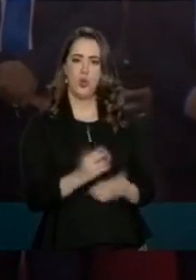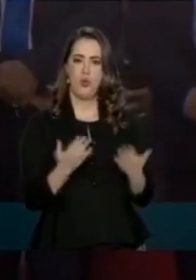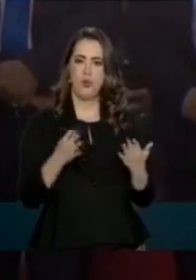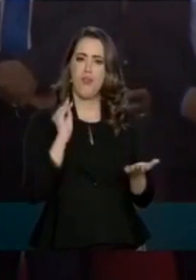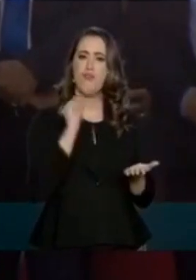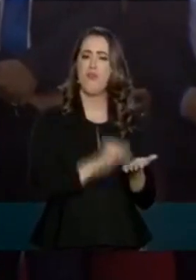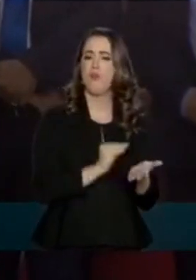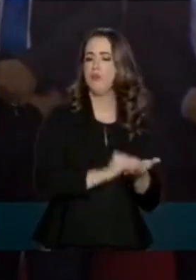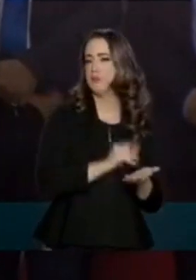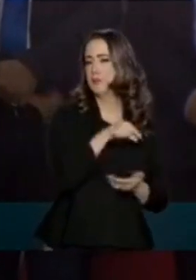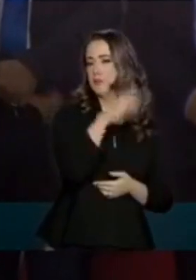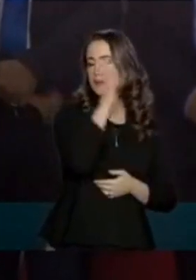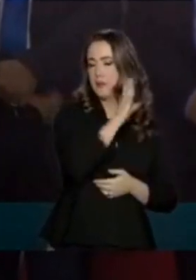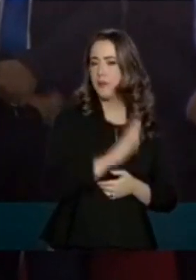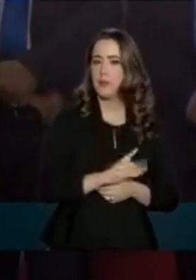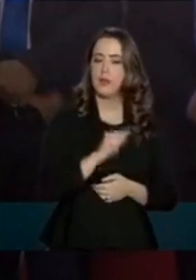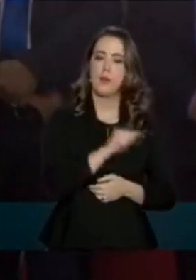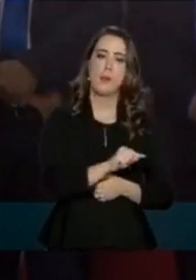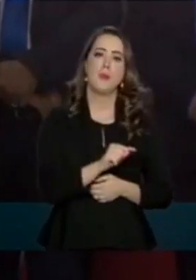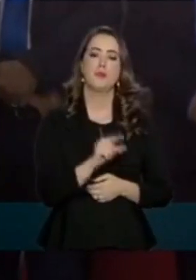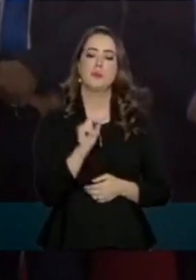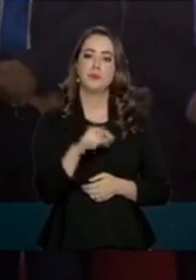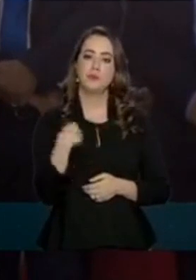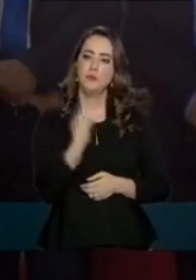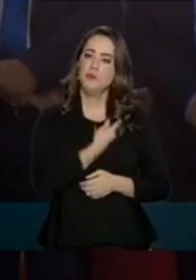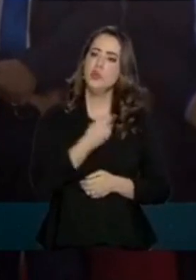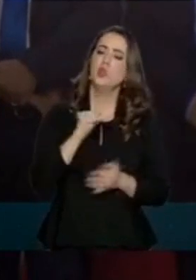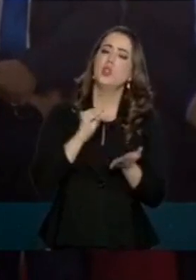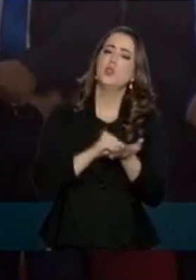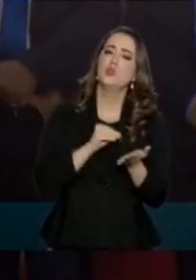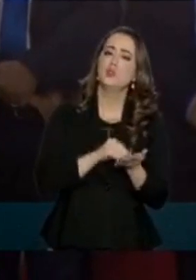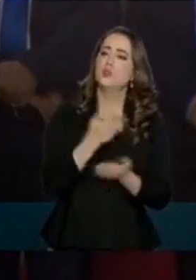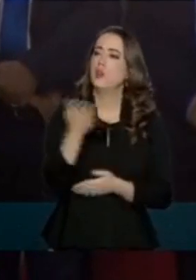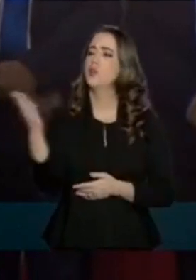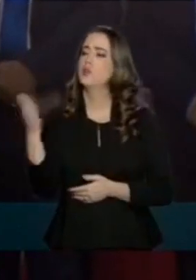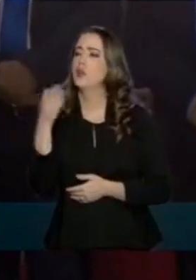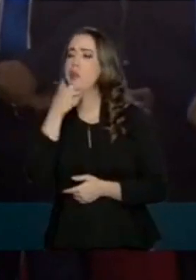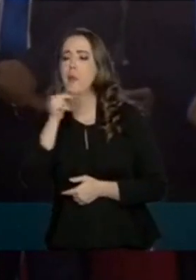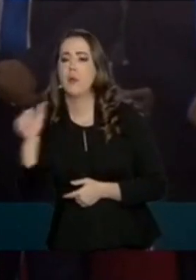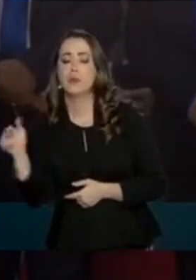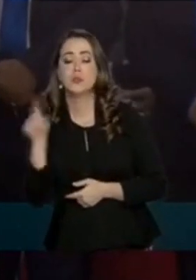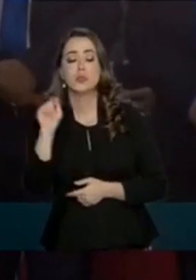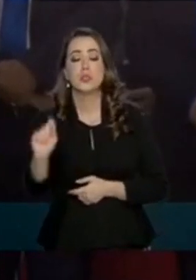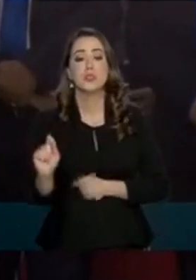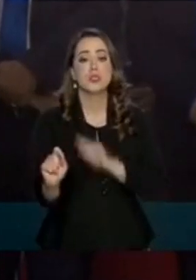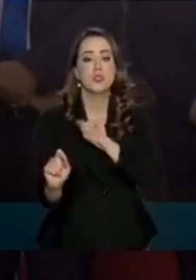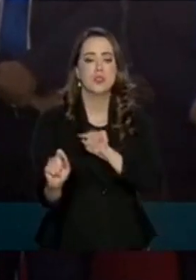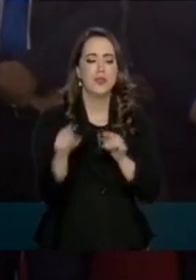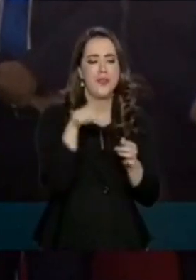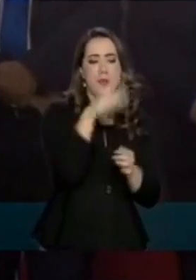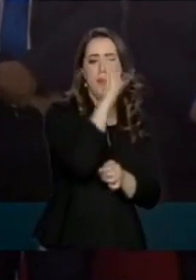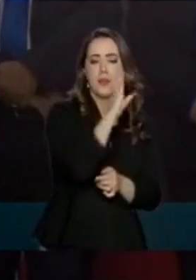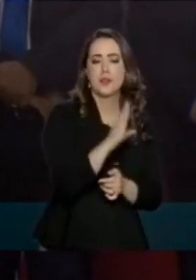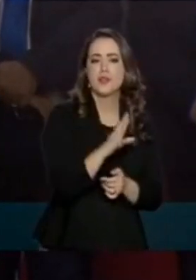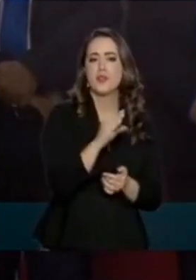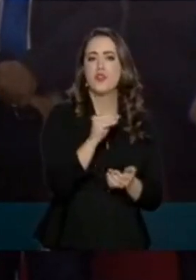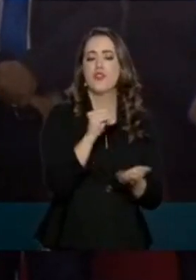Moisés? Pastor Zilmar, meus irmãos, falta-nos é